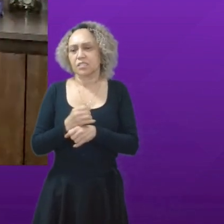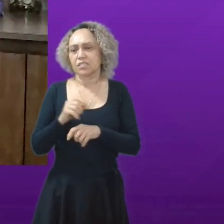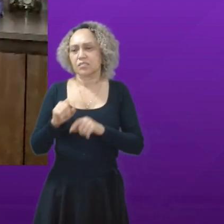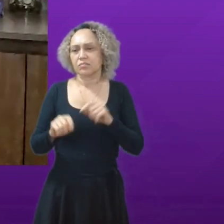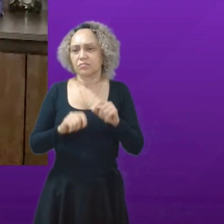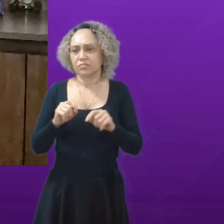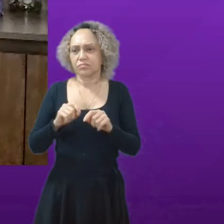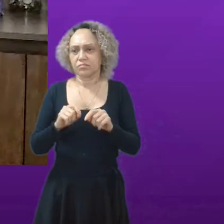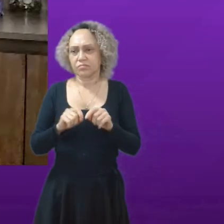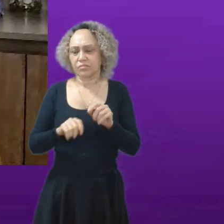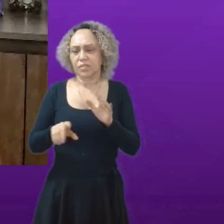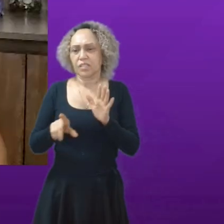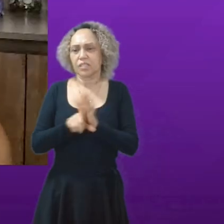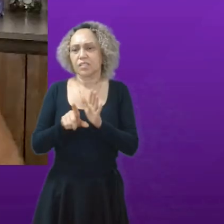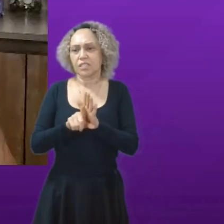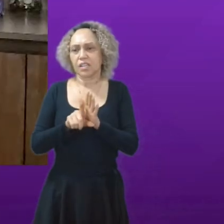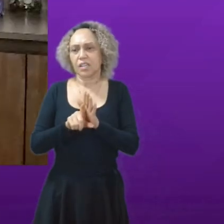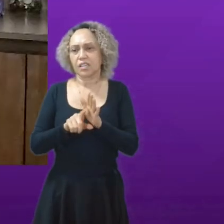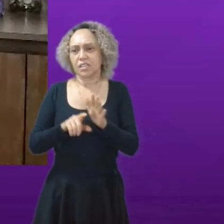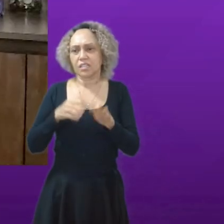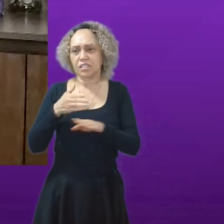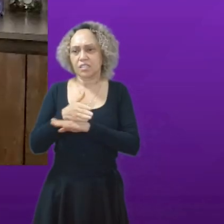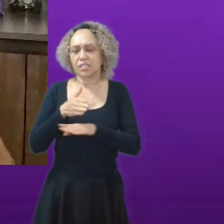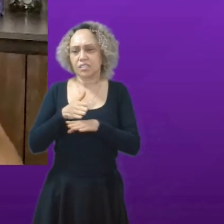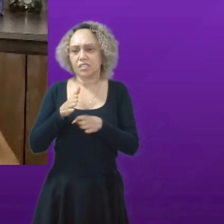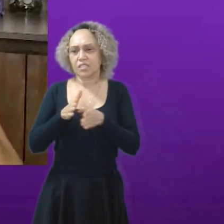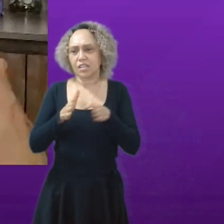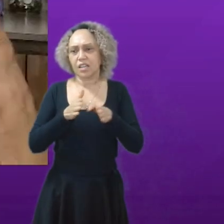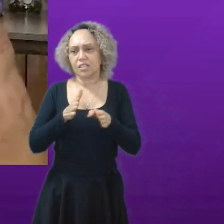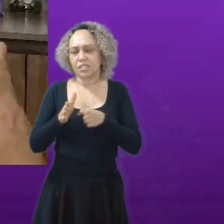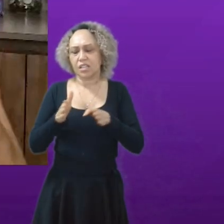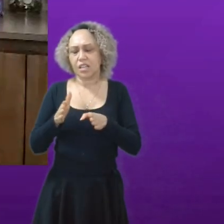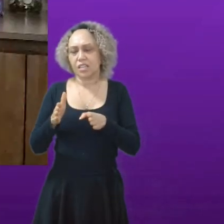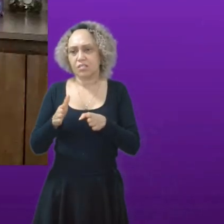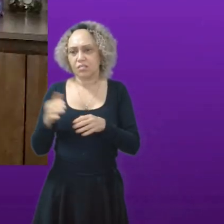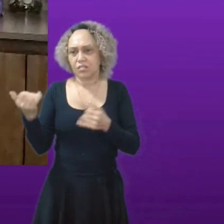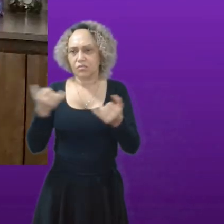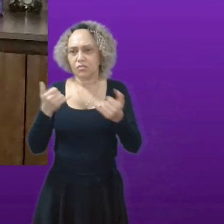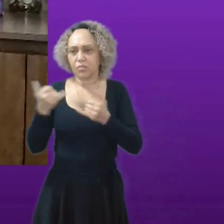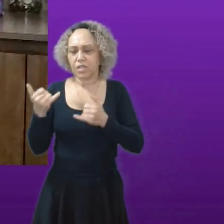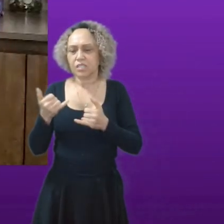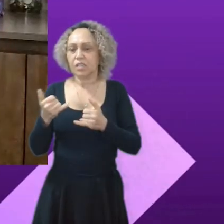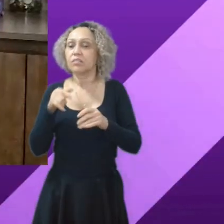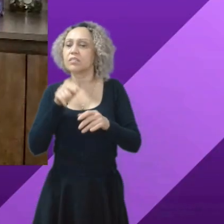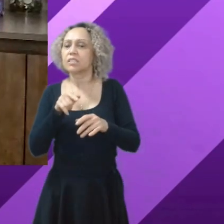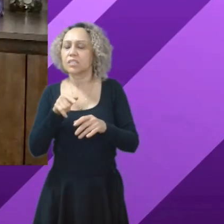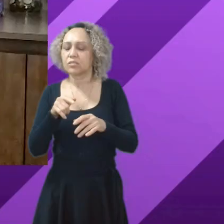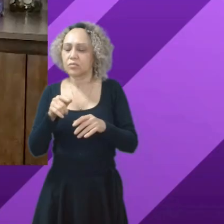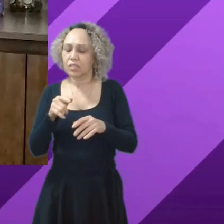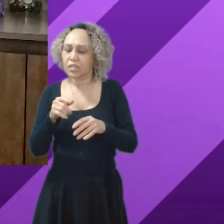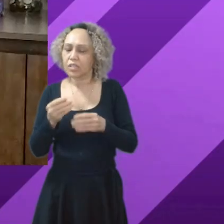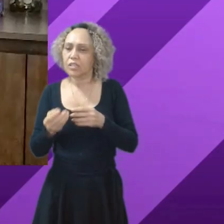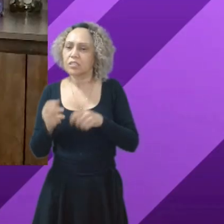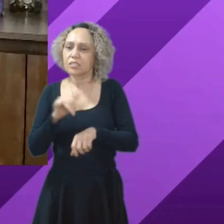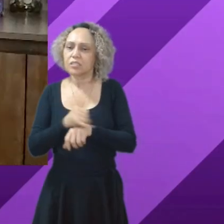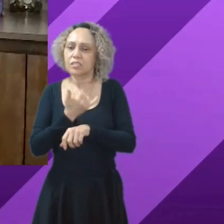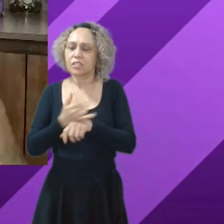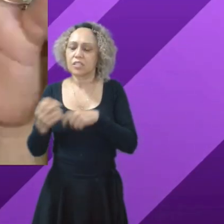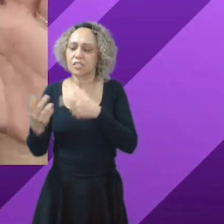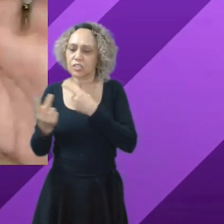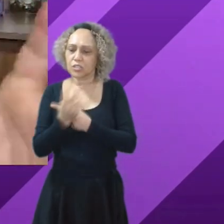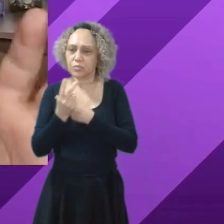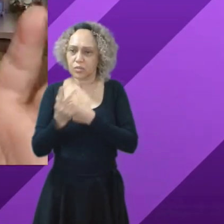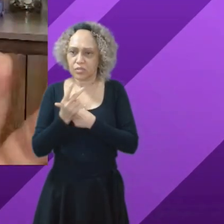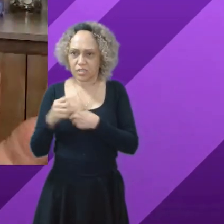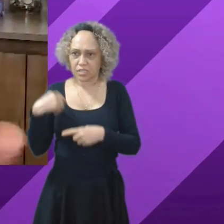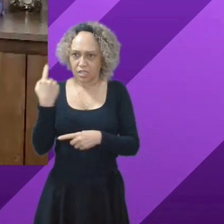lei de acesso à informação? Isso tudo são formas de proteger a gente. E aí, proteger a gente está